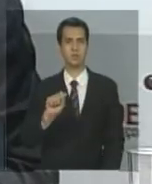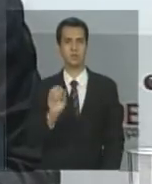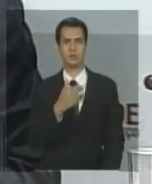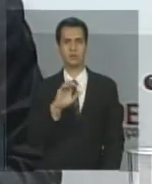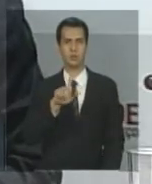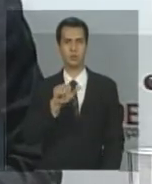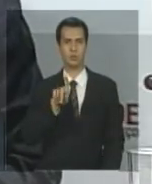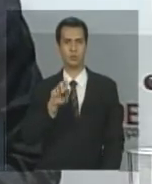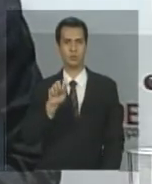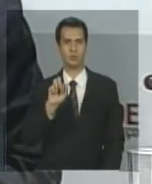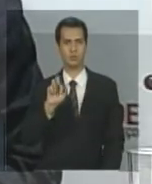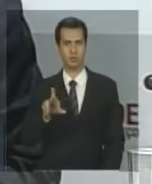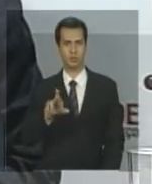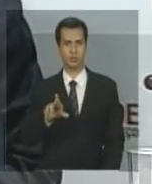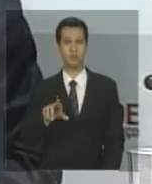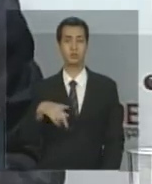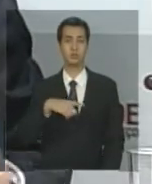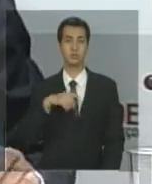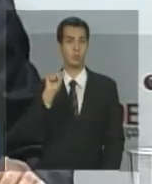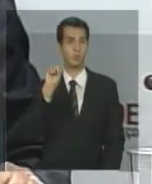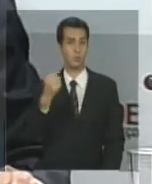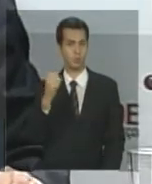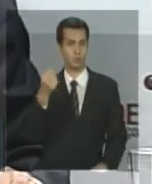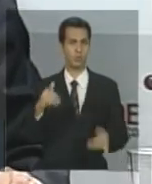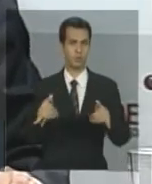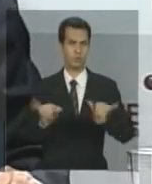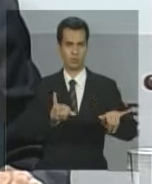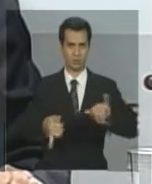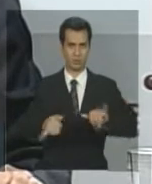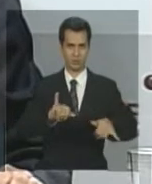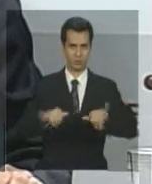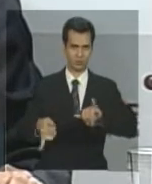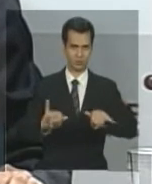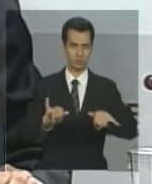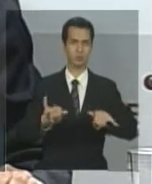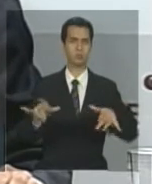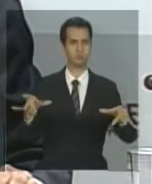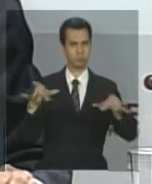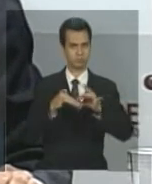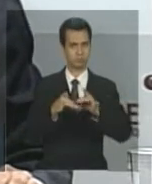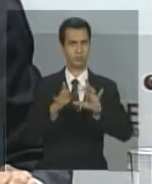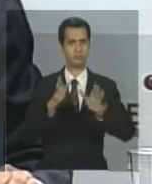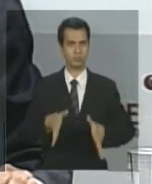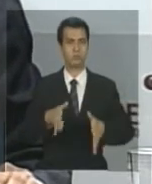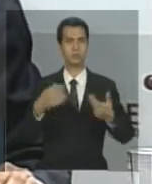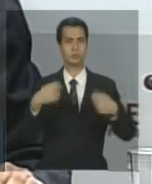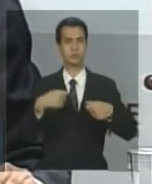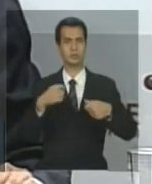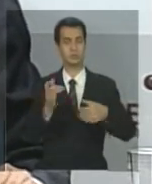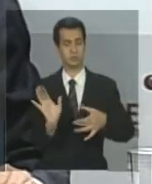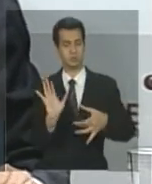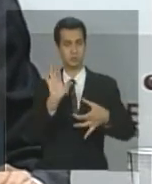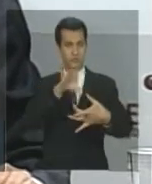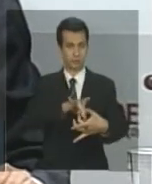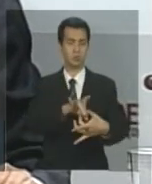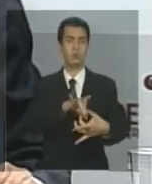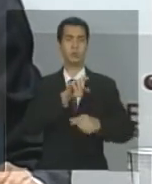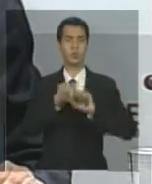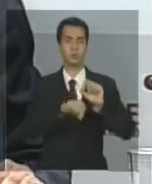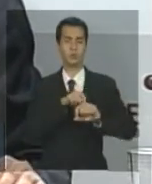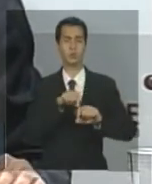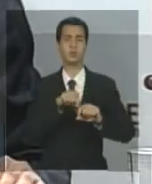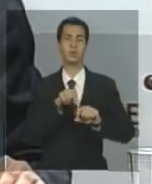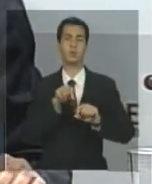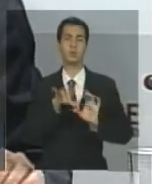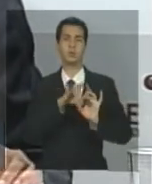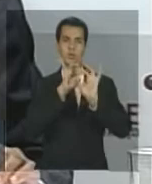Saúde constituiu, tem 8 laboratórios nessa rede, incorporarmos, acrescentarmos a estratégia dessa rede, uma